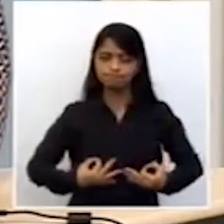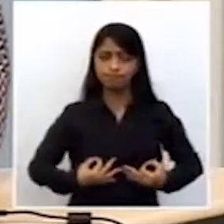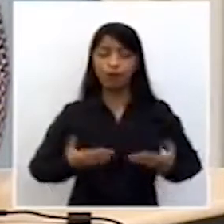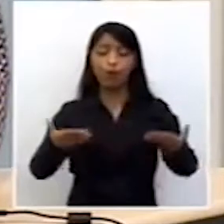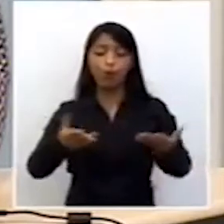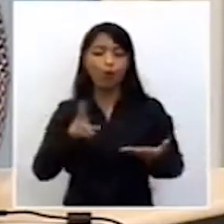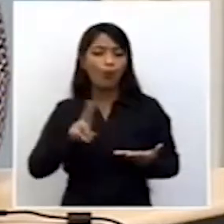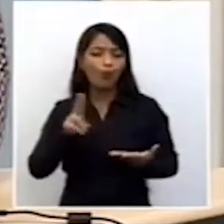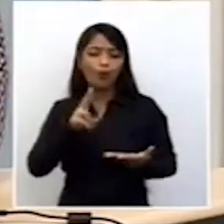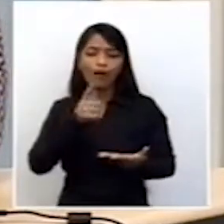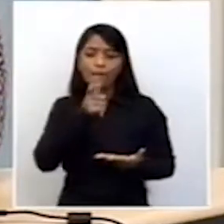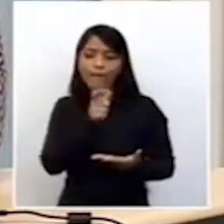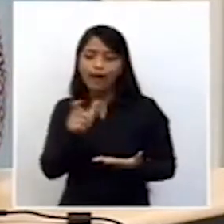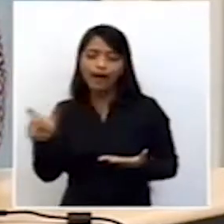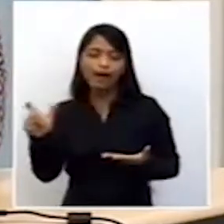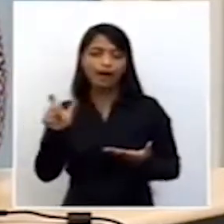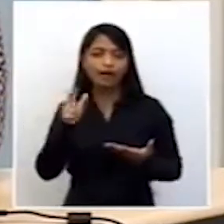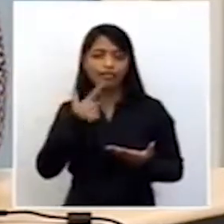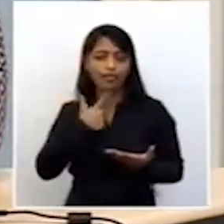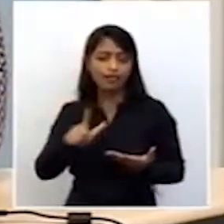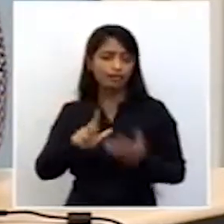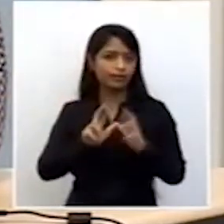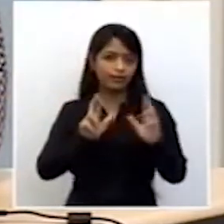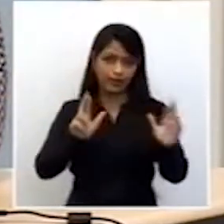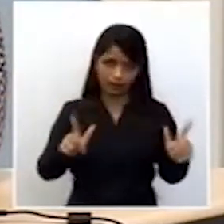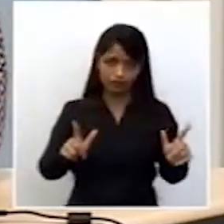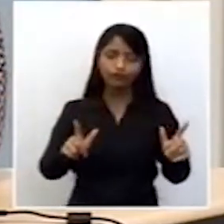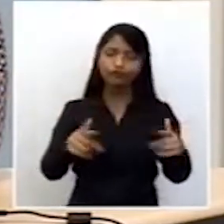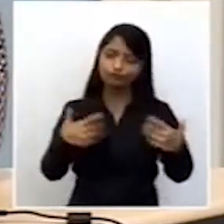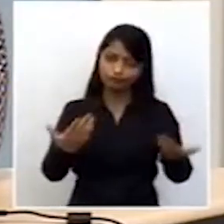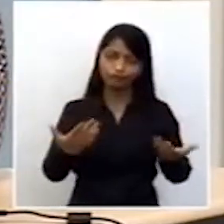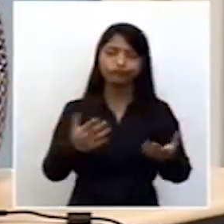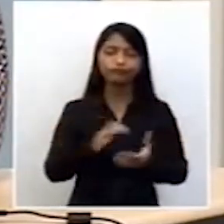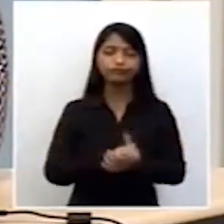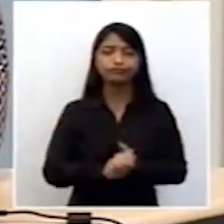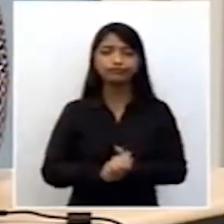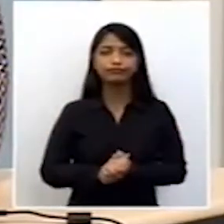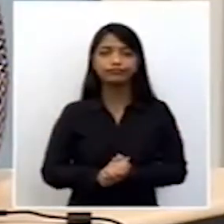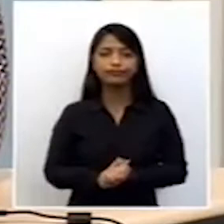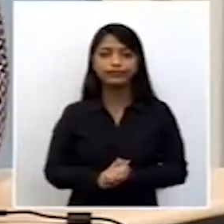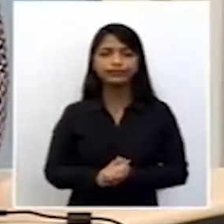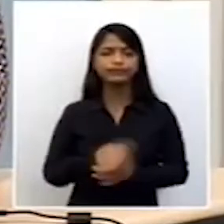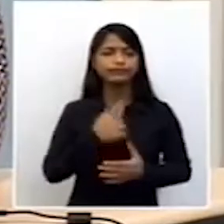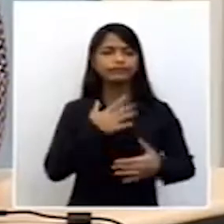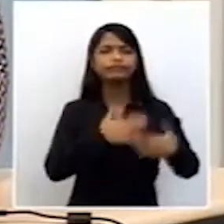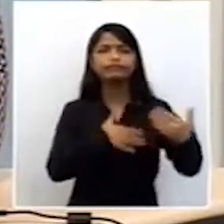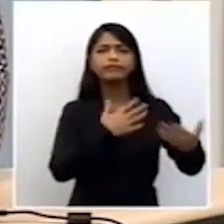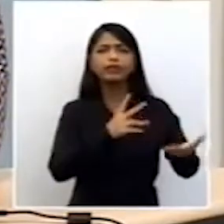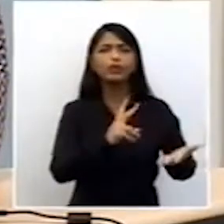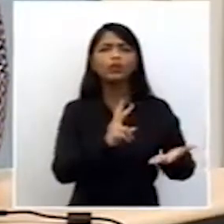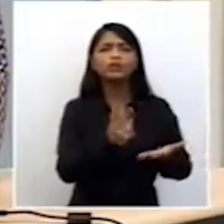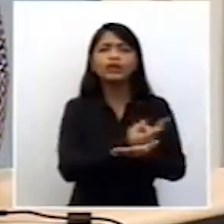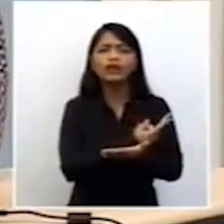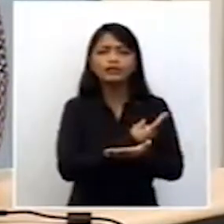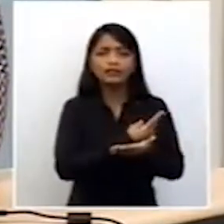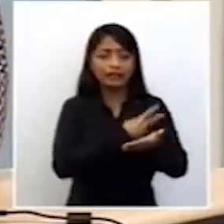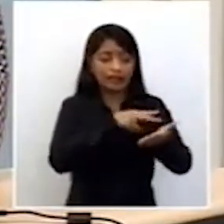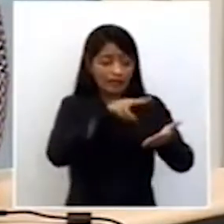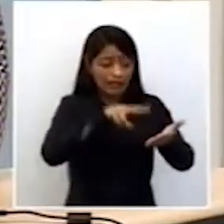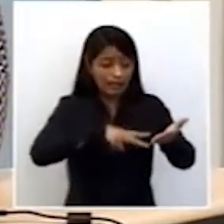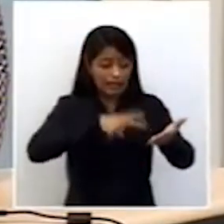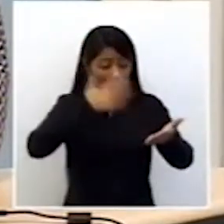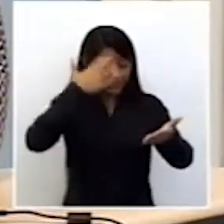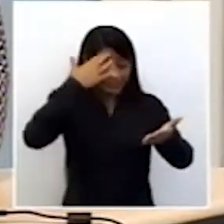e em que isso implica, por exemplo, né? Isso vai implicar na compreensão do texto, claro que